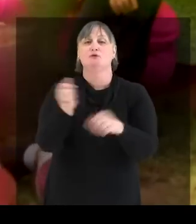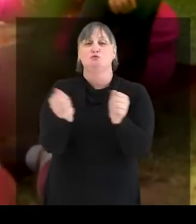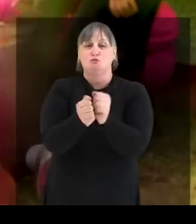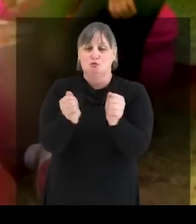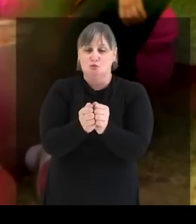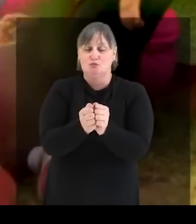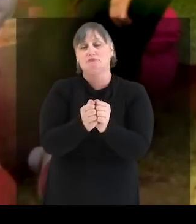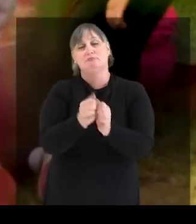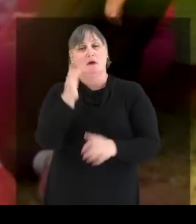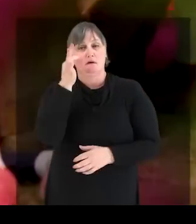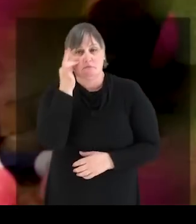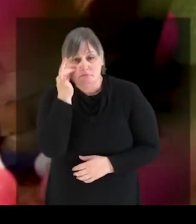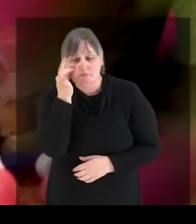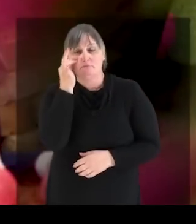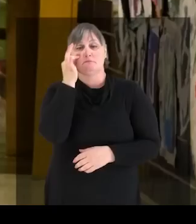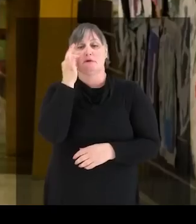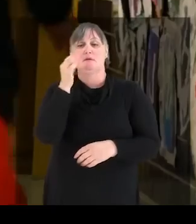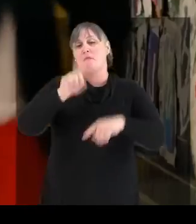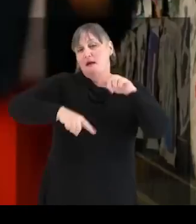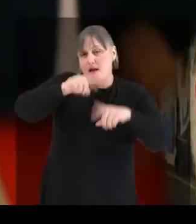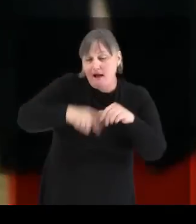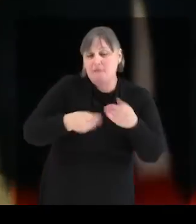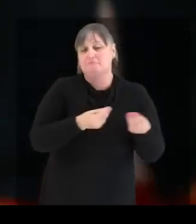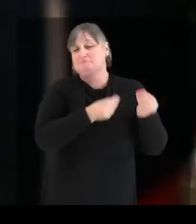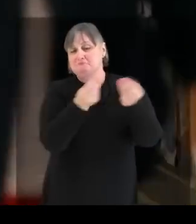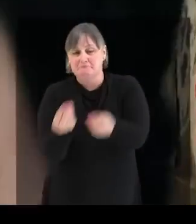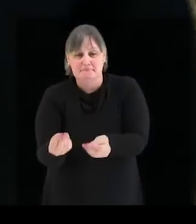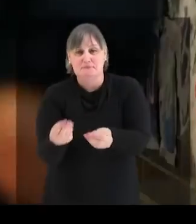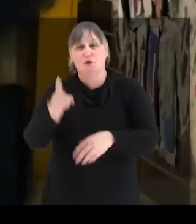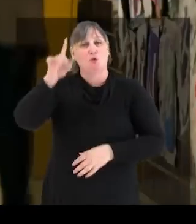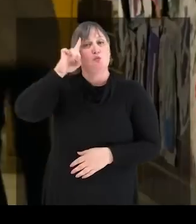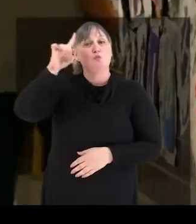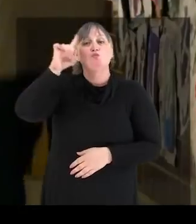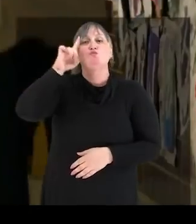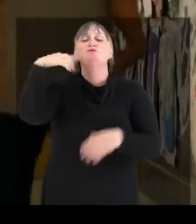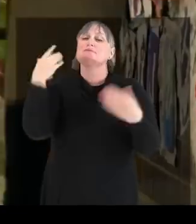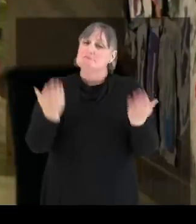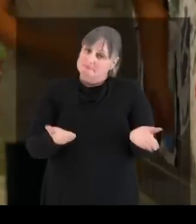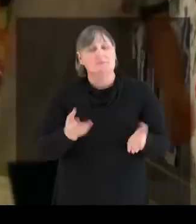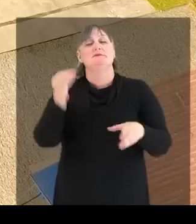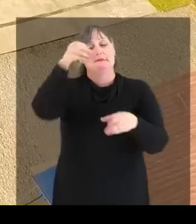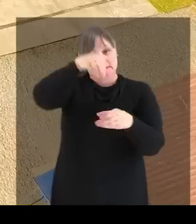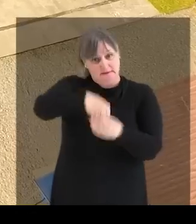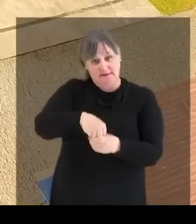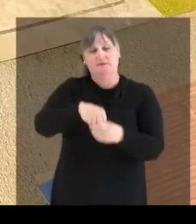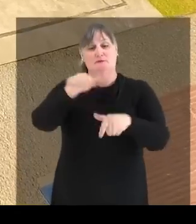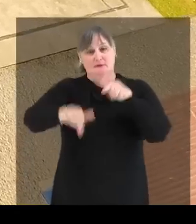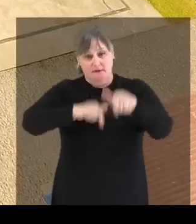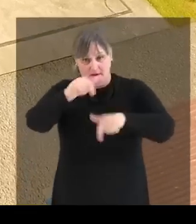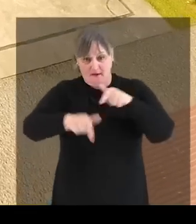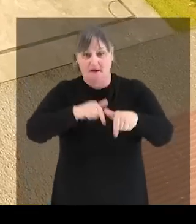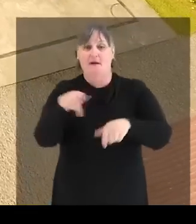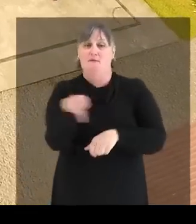participando fisicamente, participando com materiais, participando no dia a dia, né, dentro do trabalho